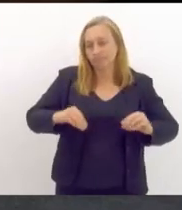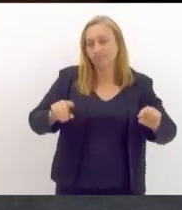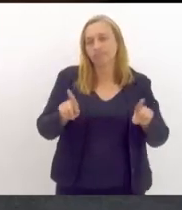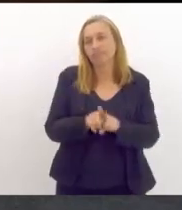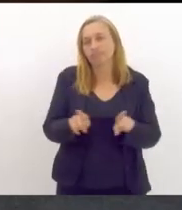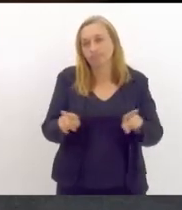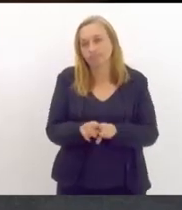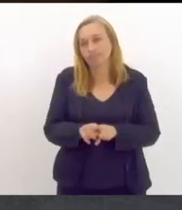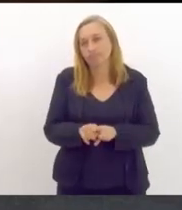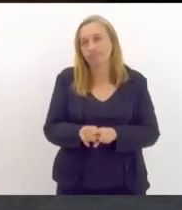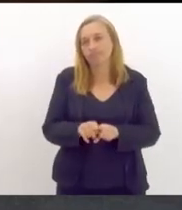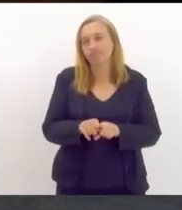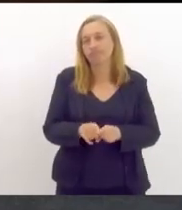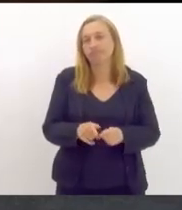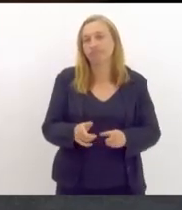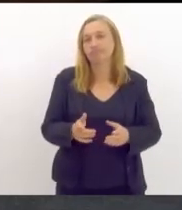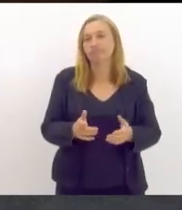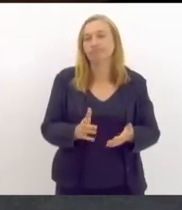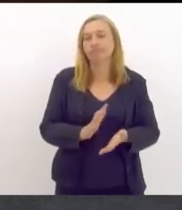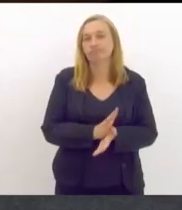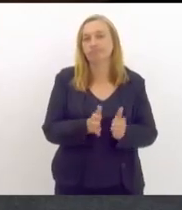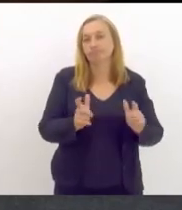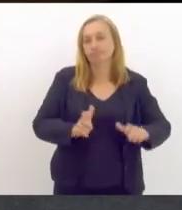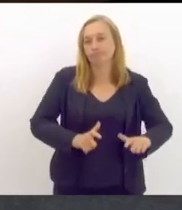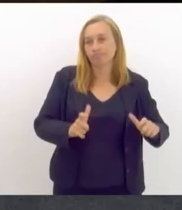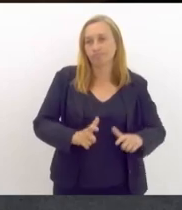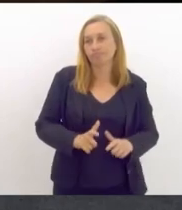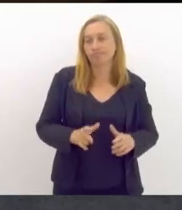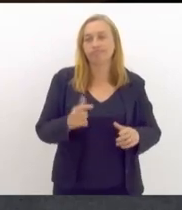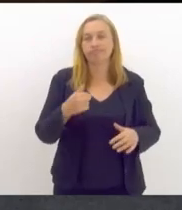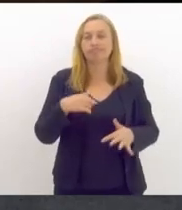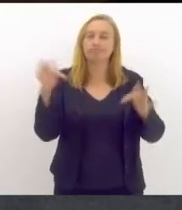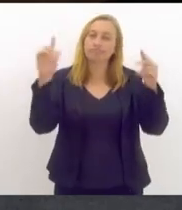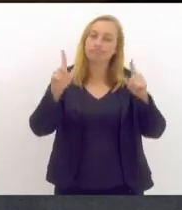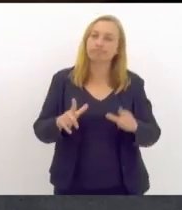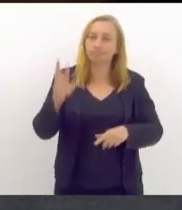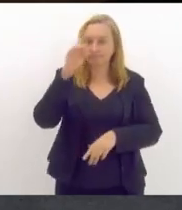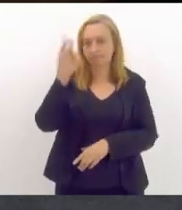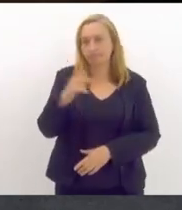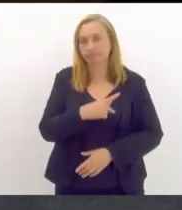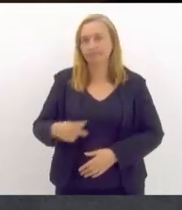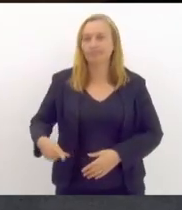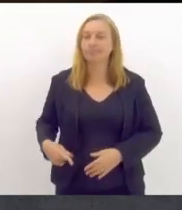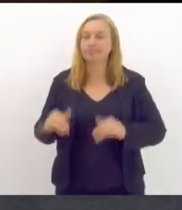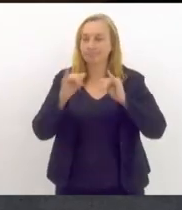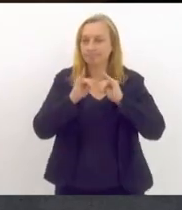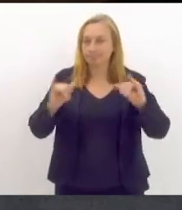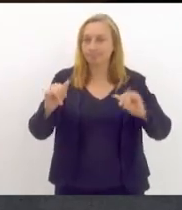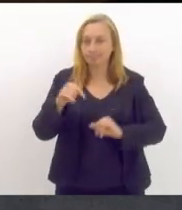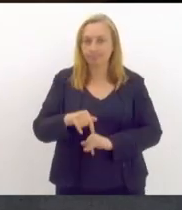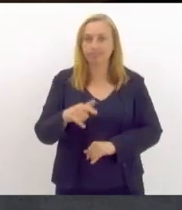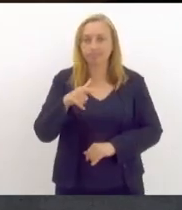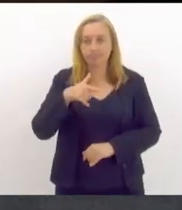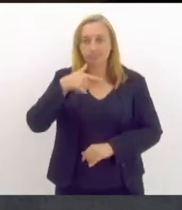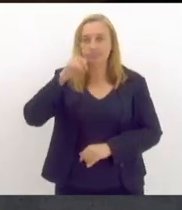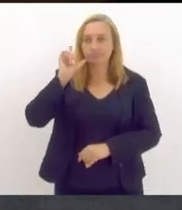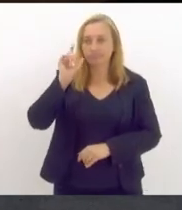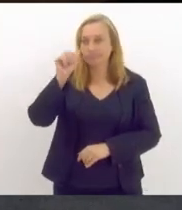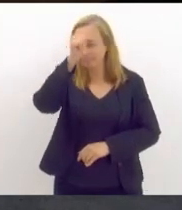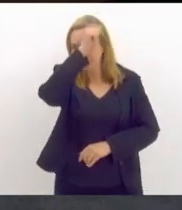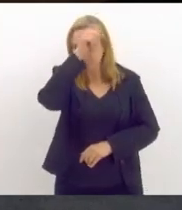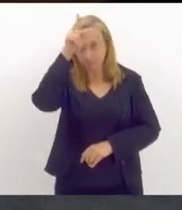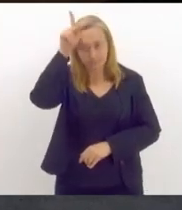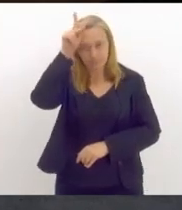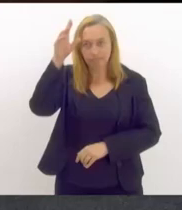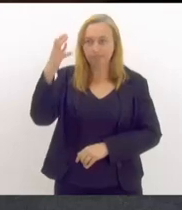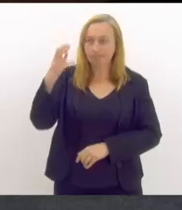com a destruição desse espaço e me traz muita felicidade presente anunciar que ontem a prefeitura de